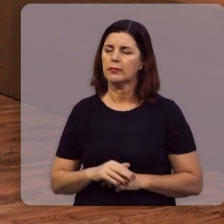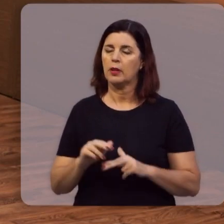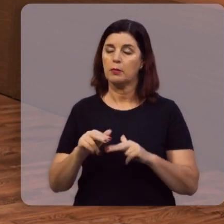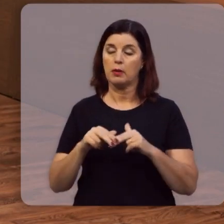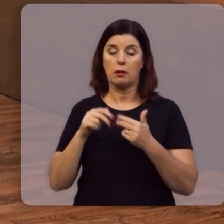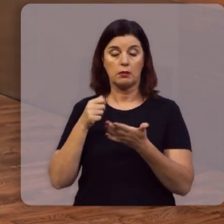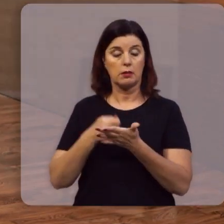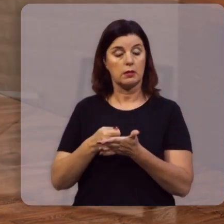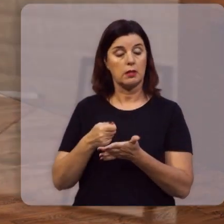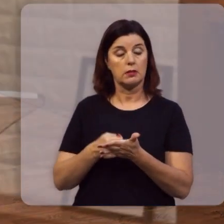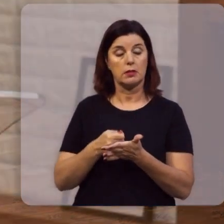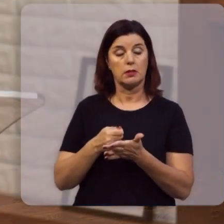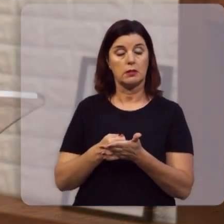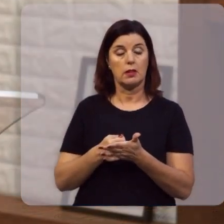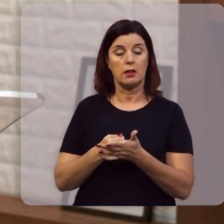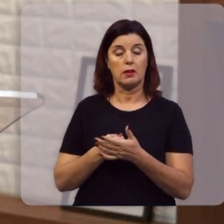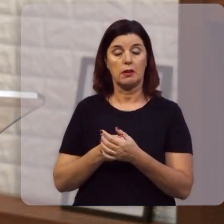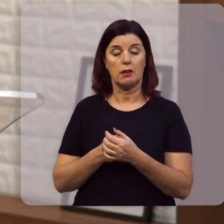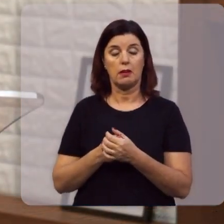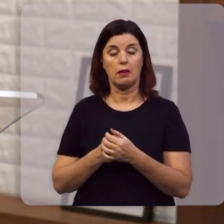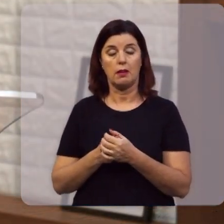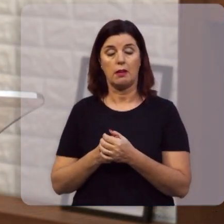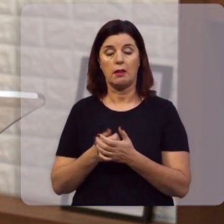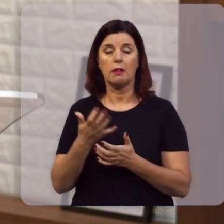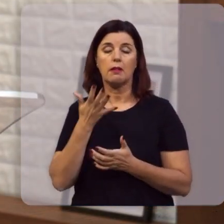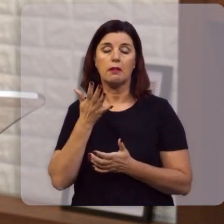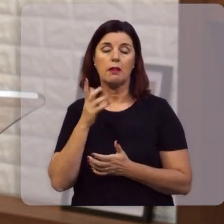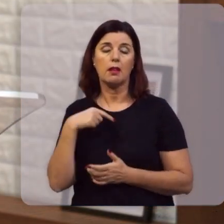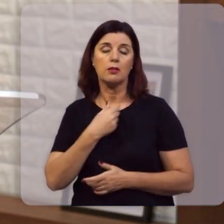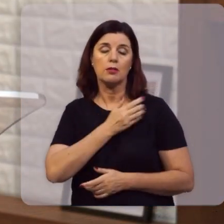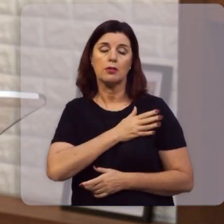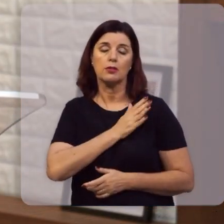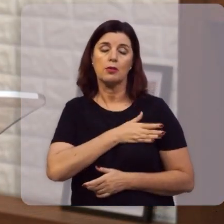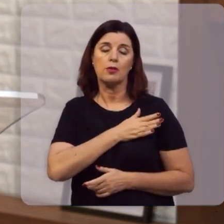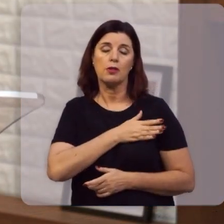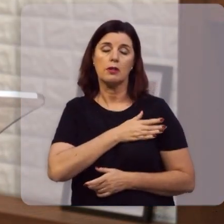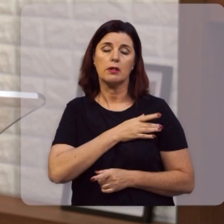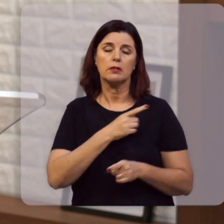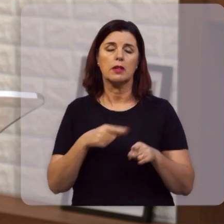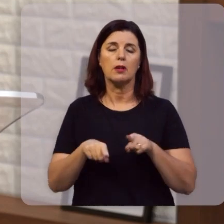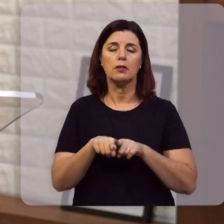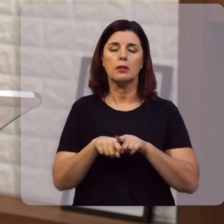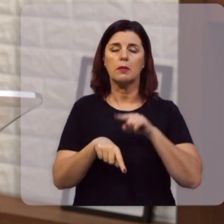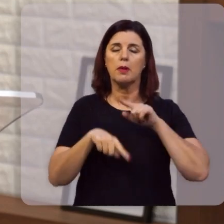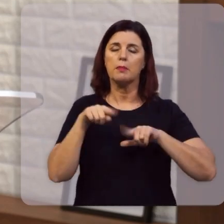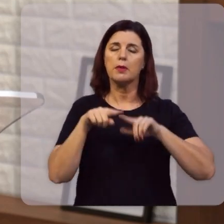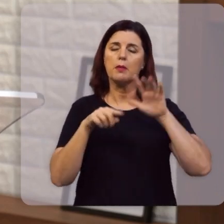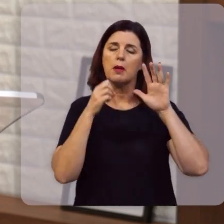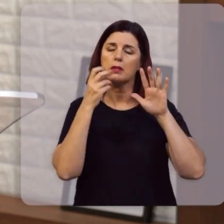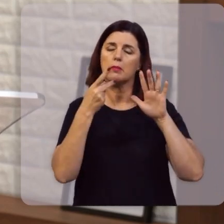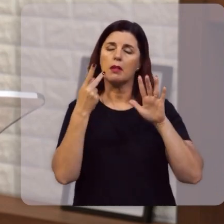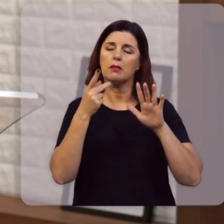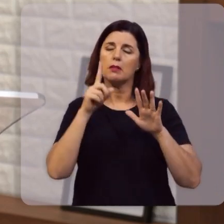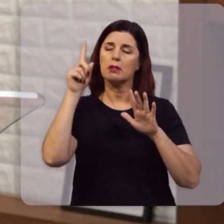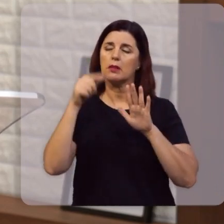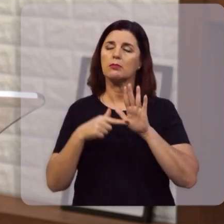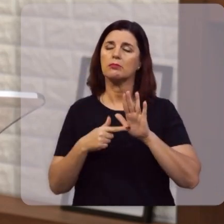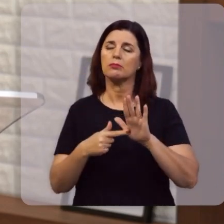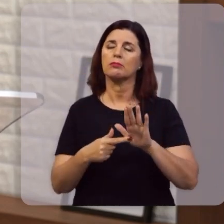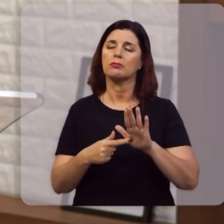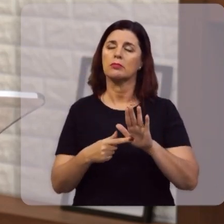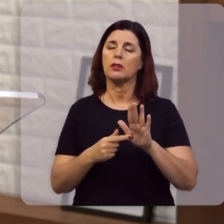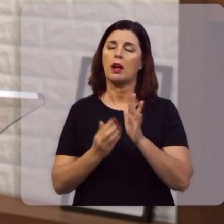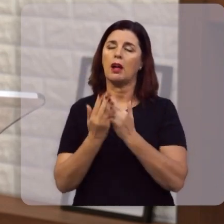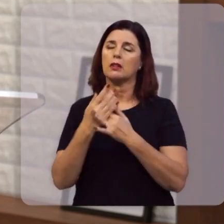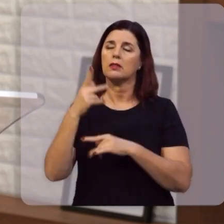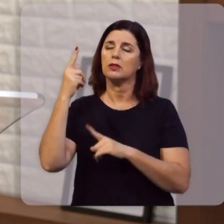pelas exigências que ela requer do nosso coração e pelas promessas benditas que tu nos ofereces